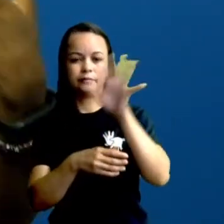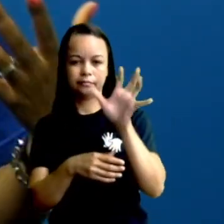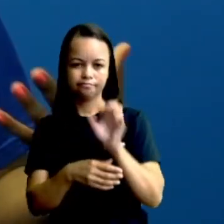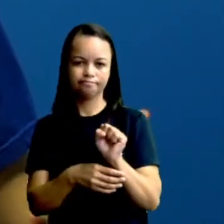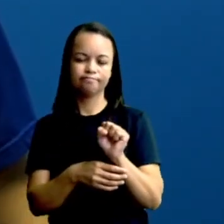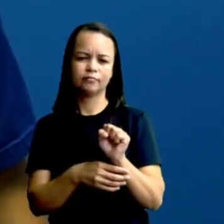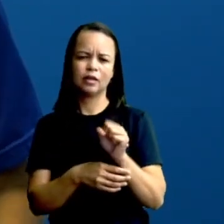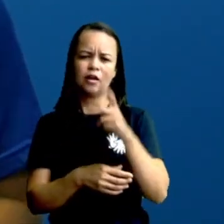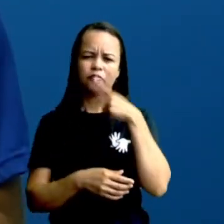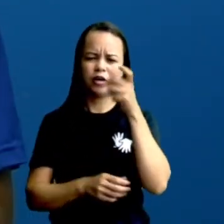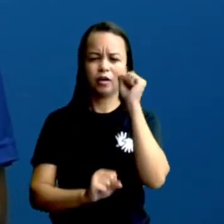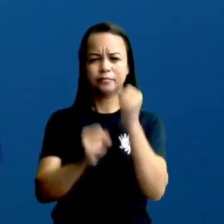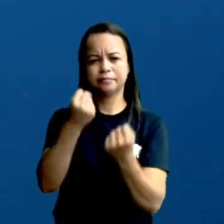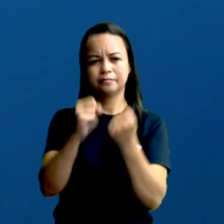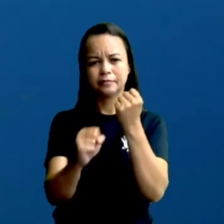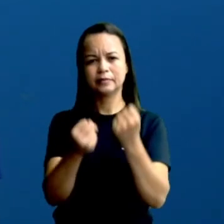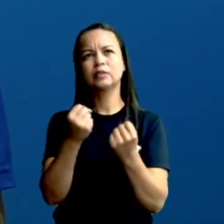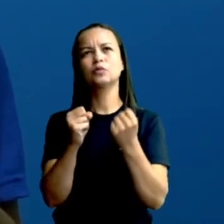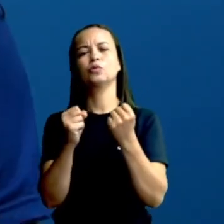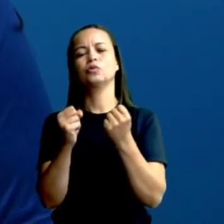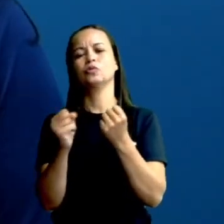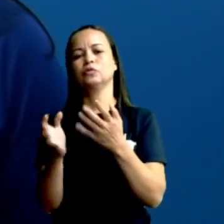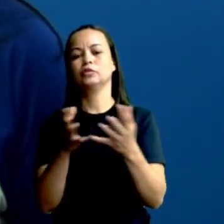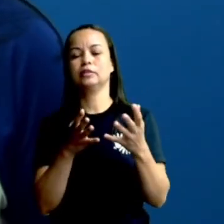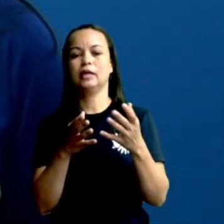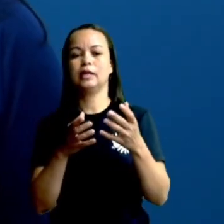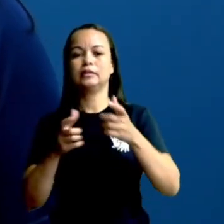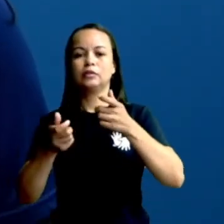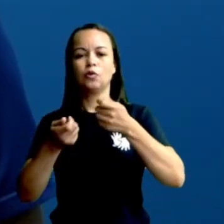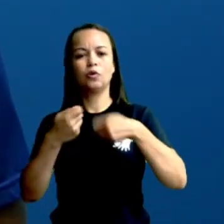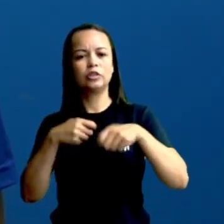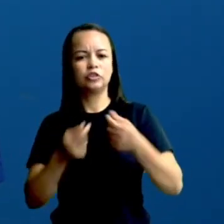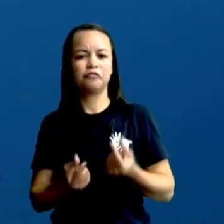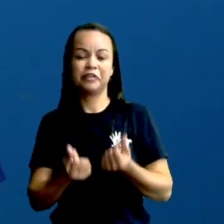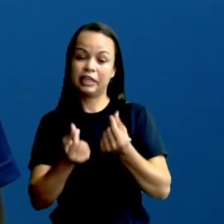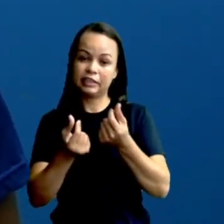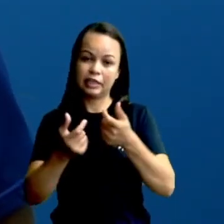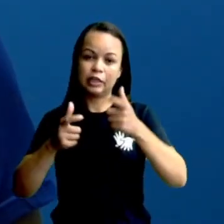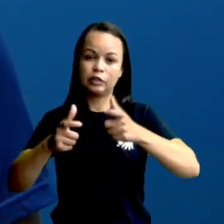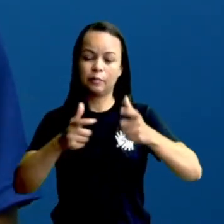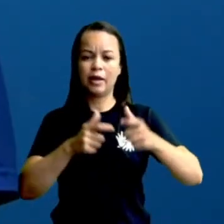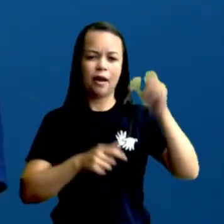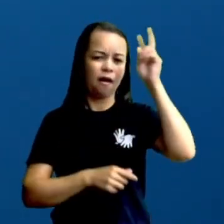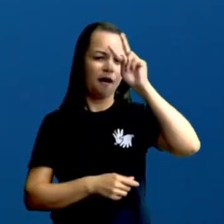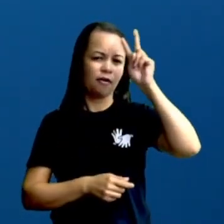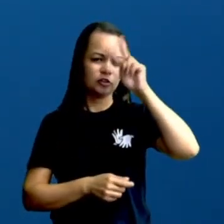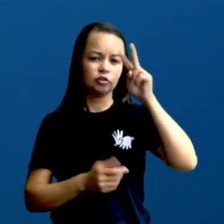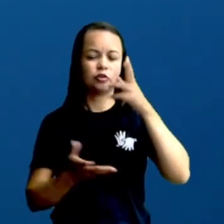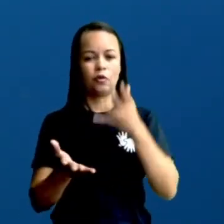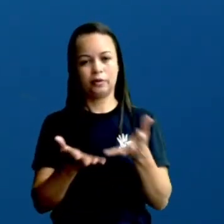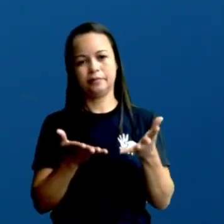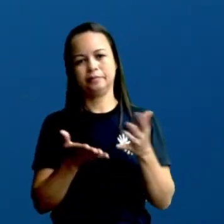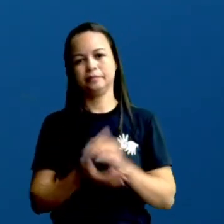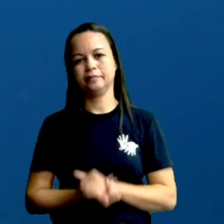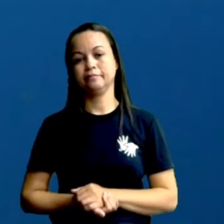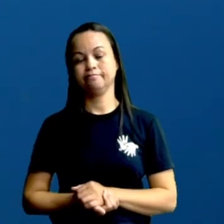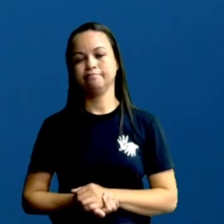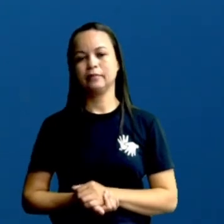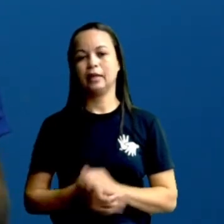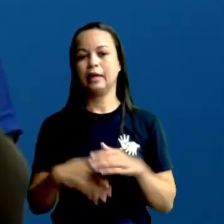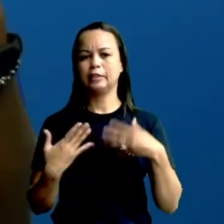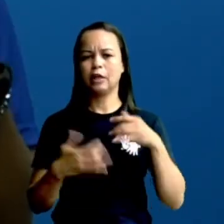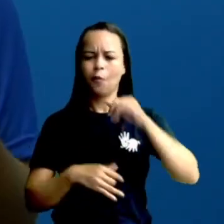falamos sobre indústria, sobre setores financeiros, a história. Então, minha gente,